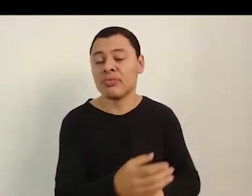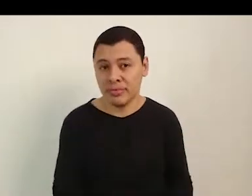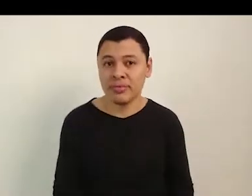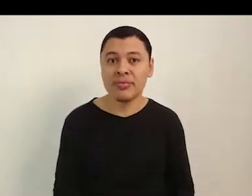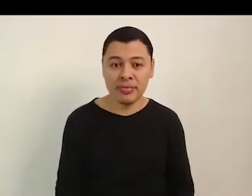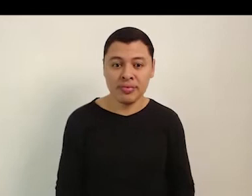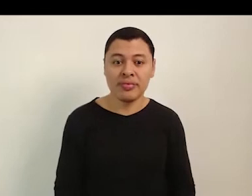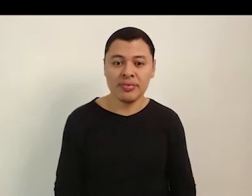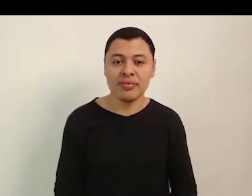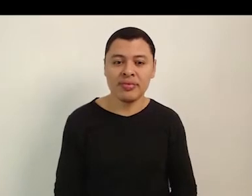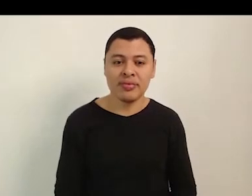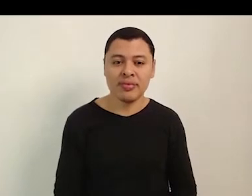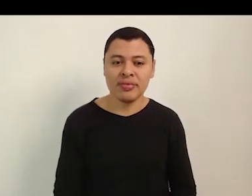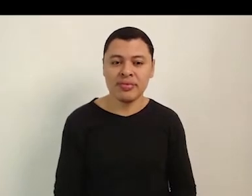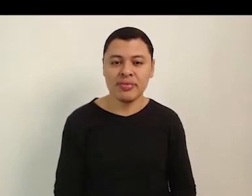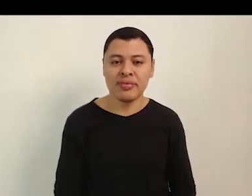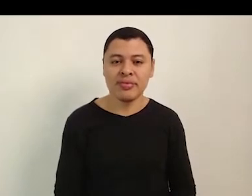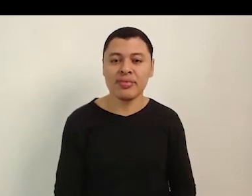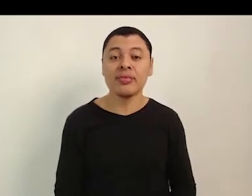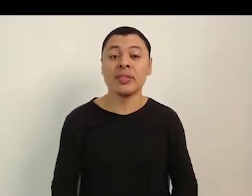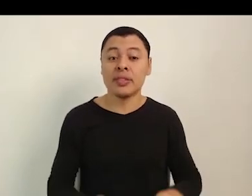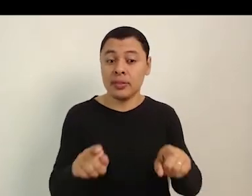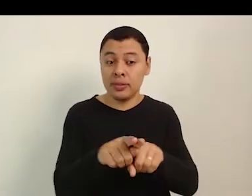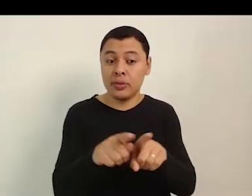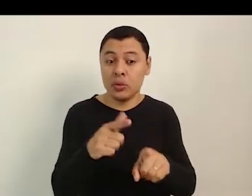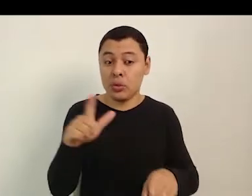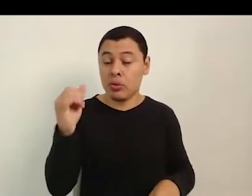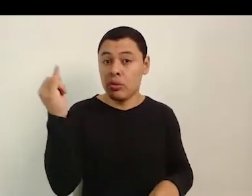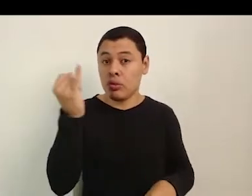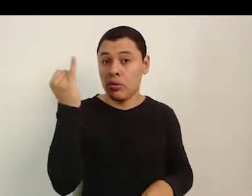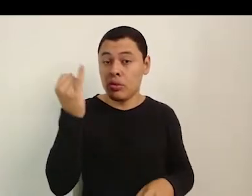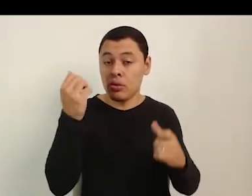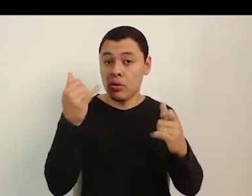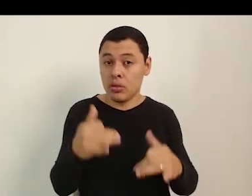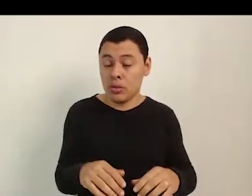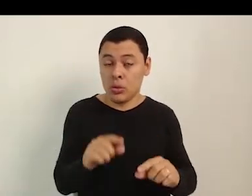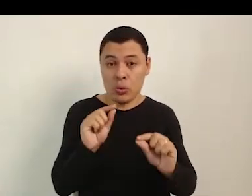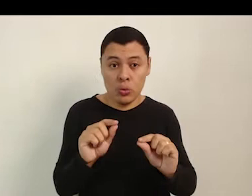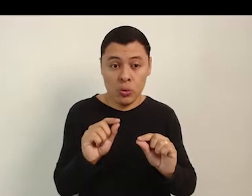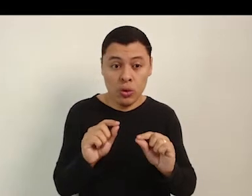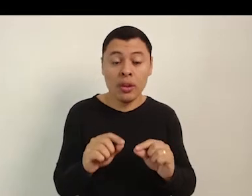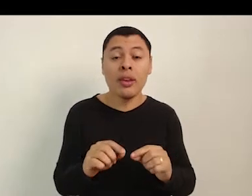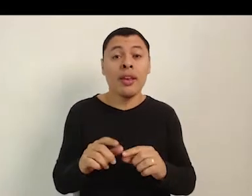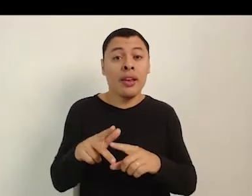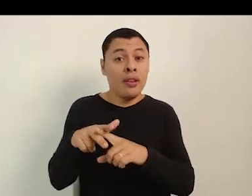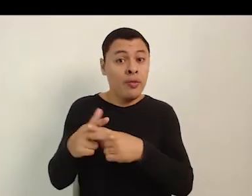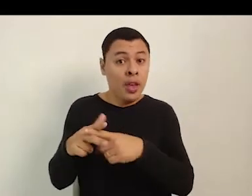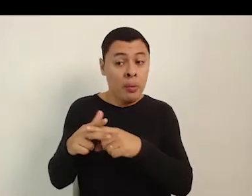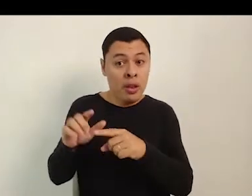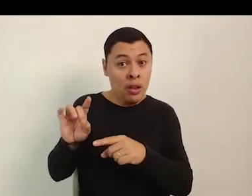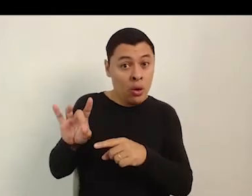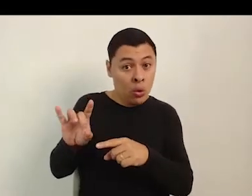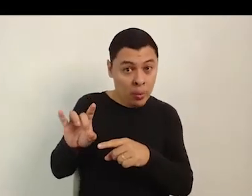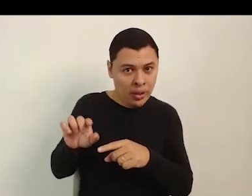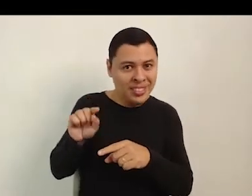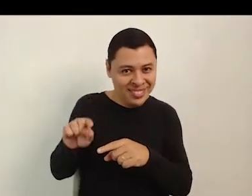Outro ponto muito importante de ressaltar, né, Bruno, é que essas ferramentas automáticas não excluem os